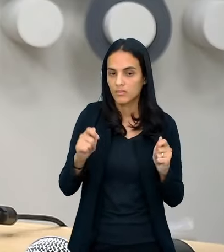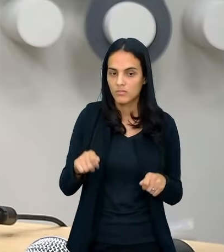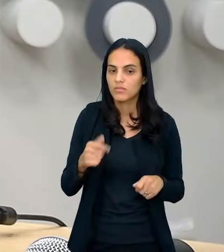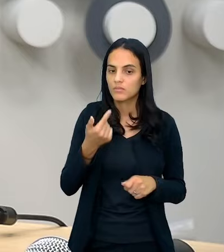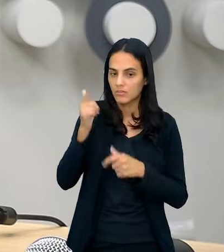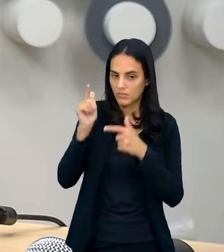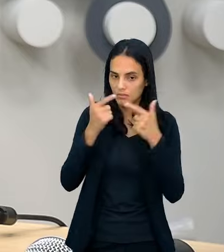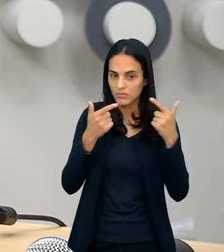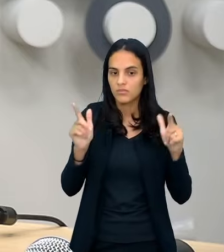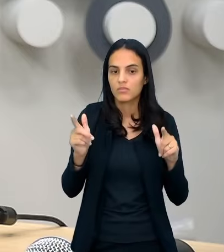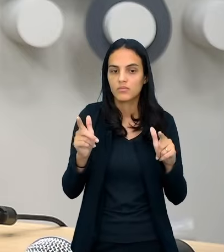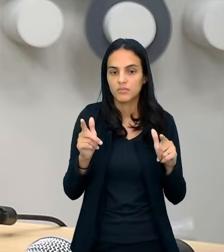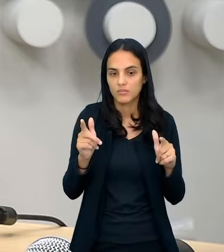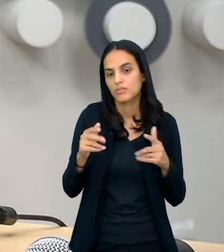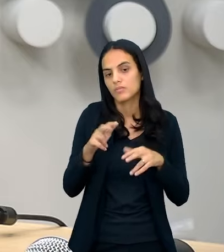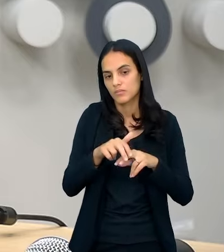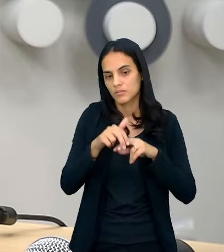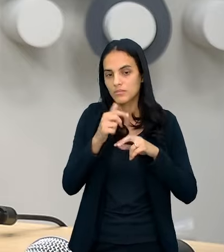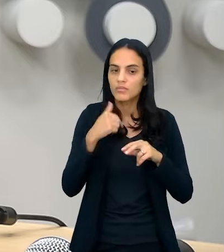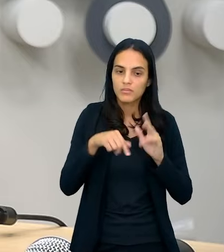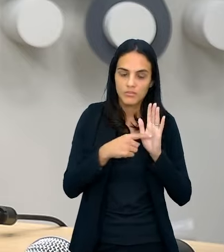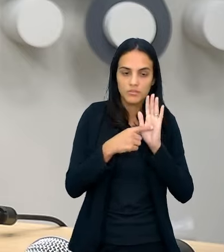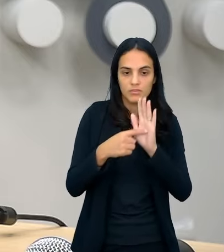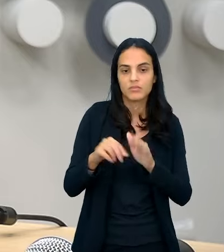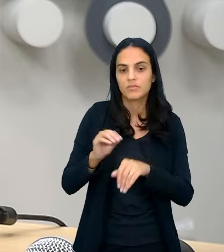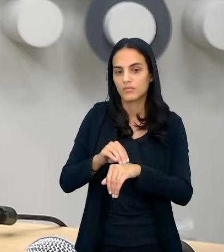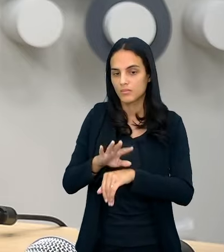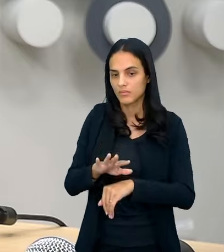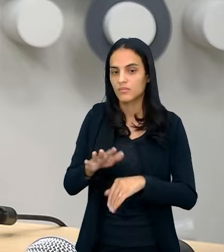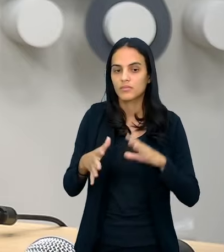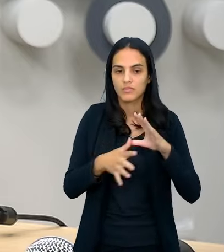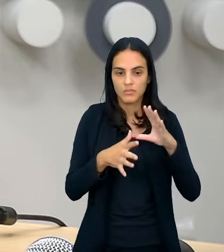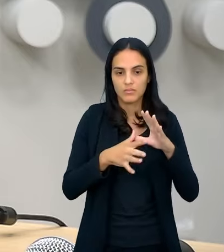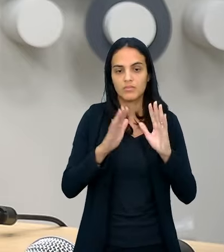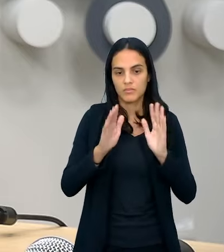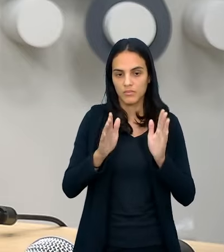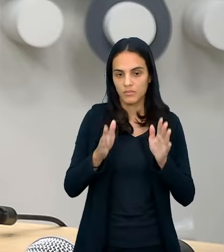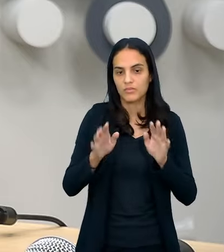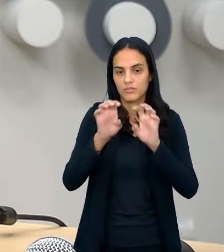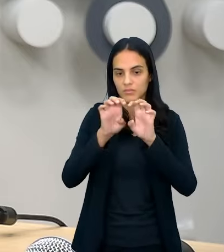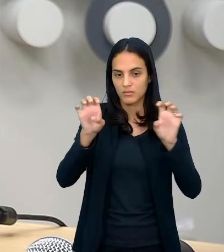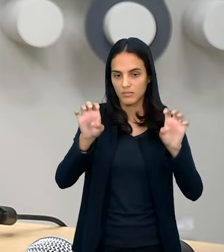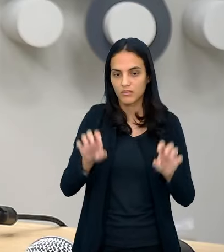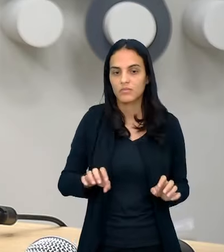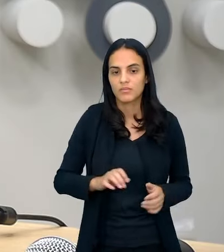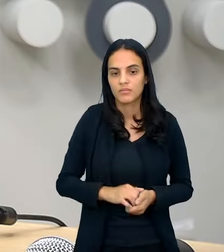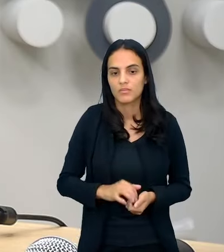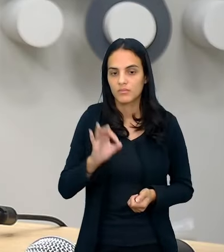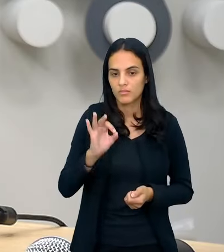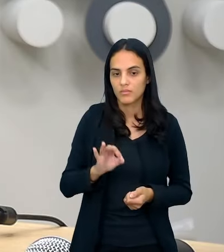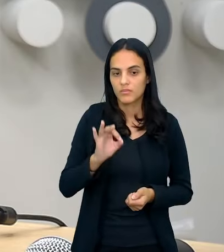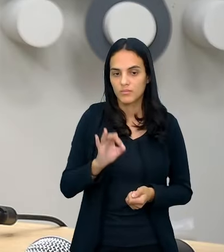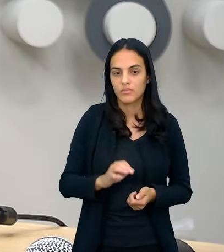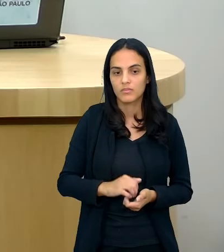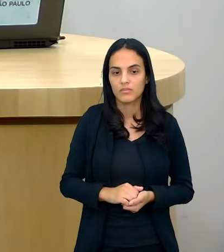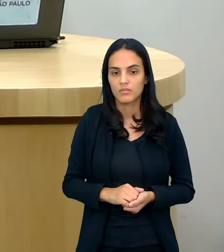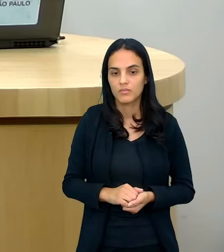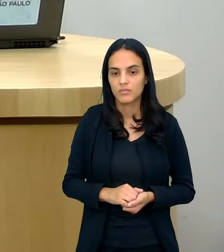de outras integrações. Por isso que a gente traz as sugestões no mapa já meio que estruturada. Exatamente.